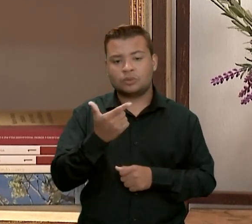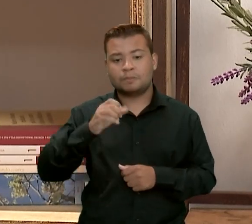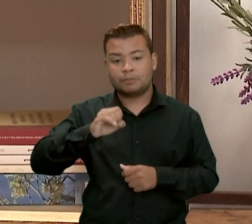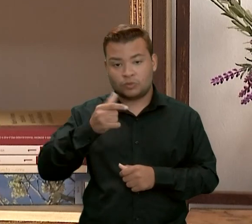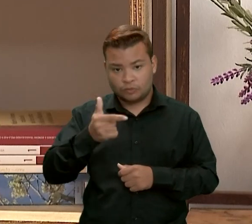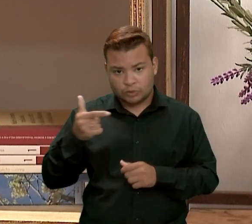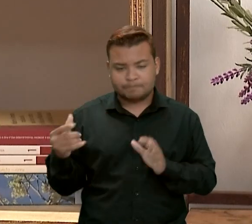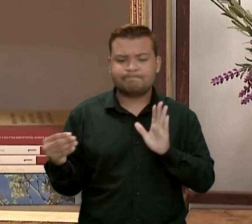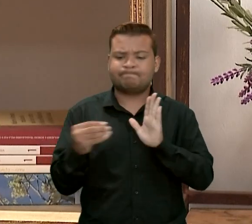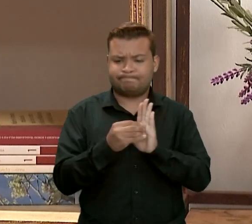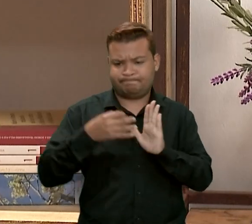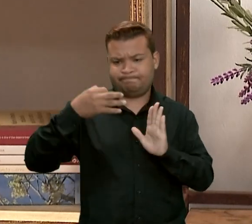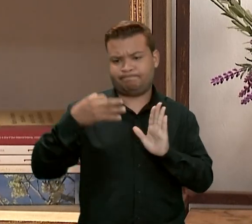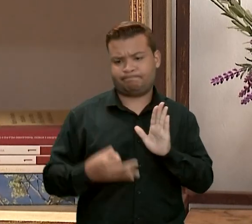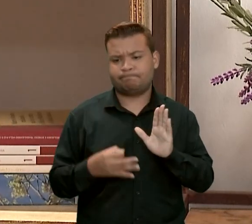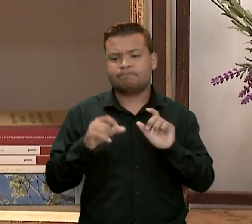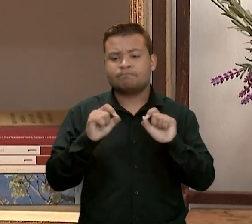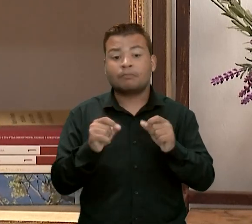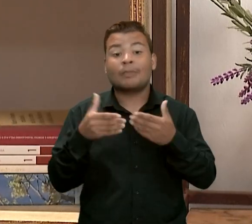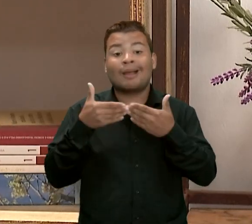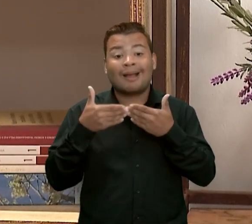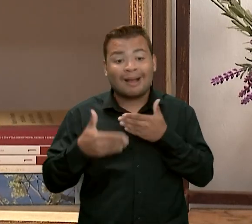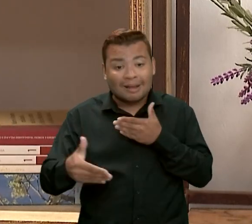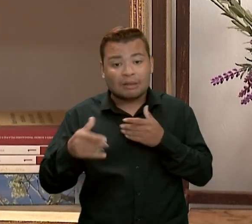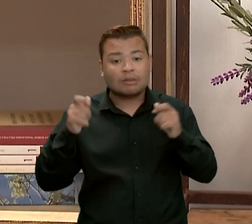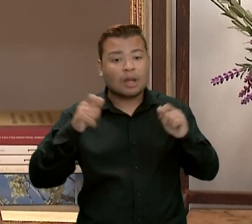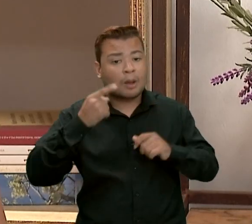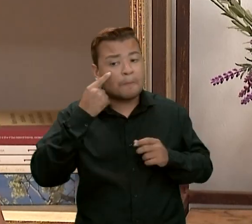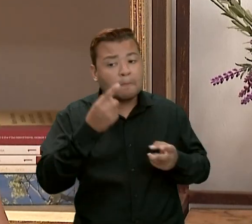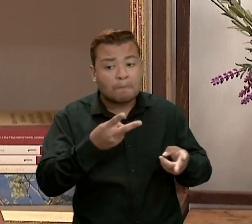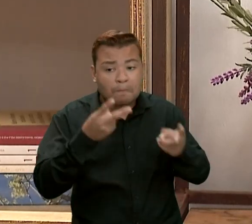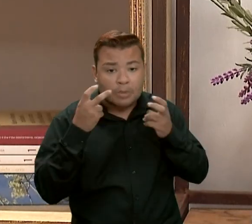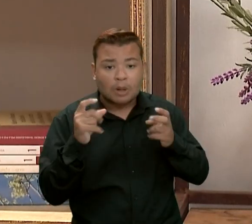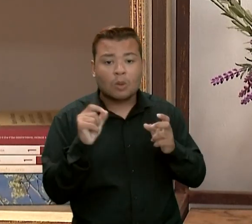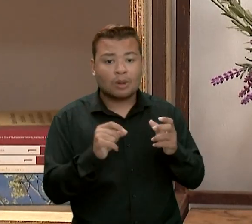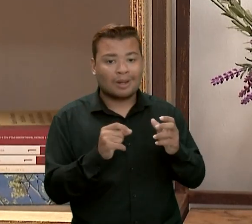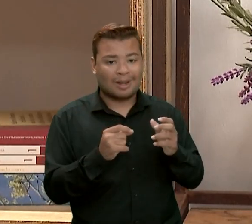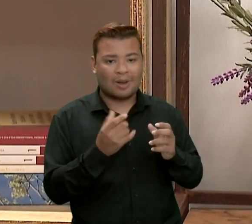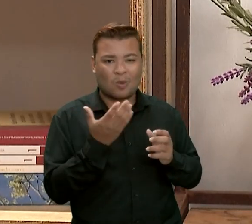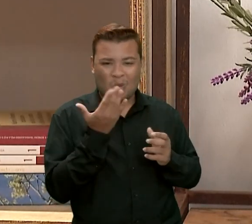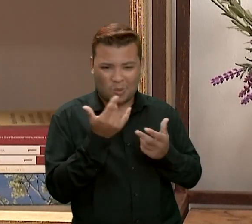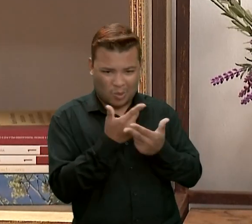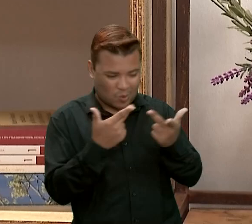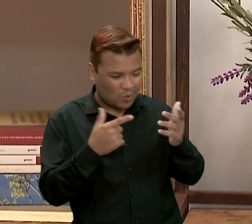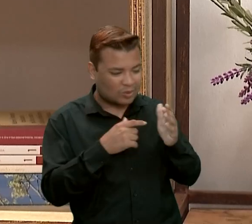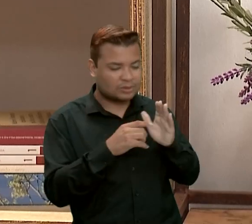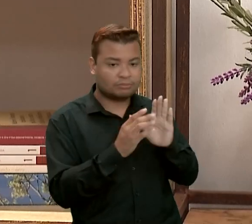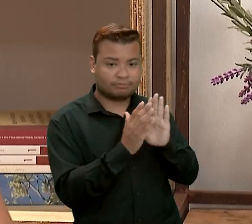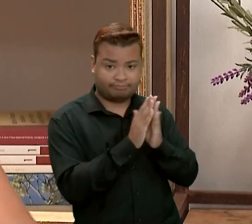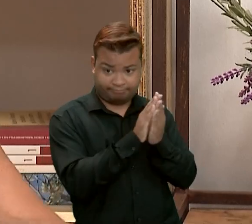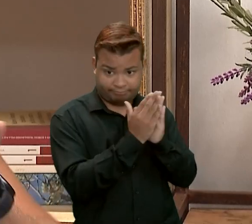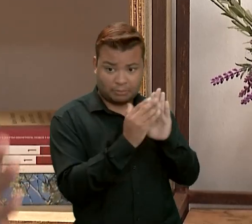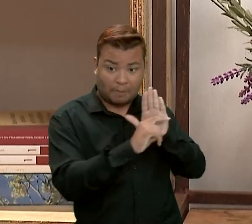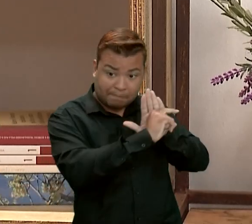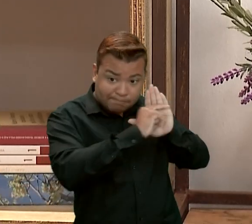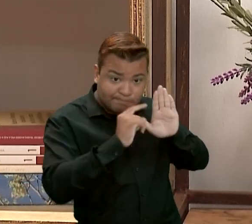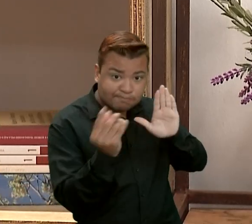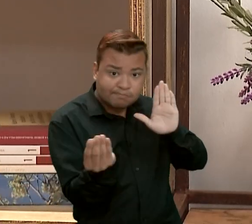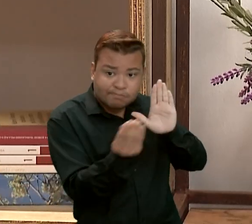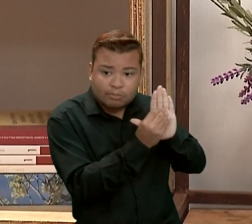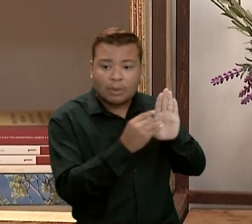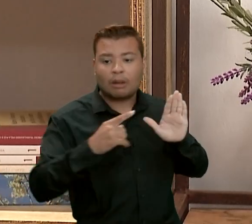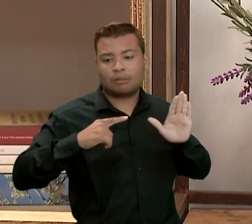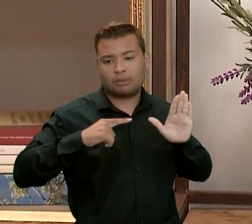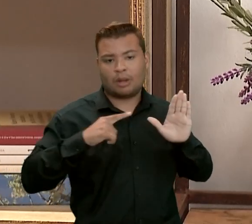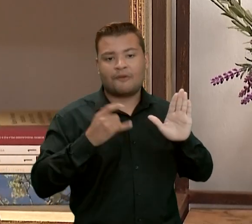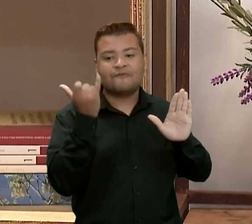a partir de agora, a gente pode observar essa transição, né, nas embalagens de alimentos. Então, existe esse painel frontal que a gente fala,